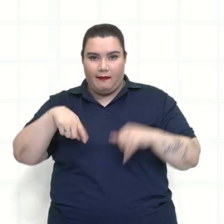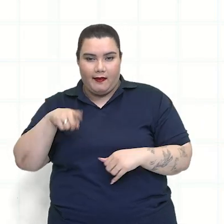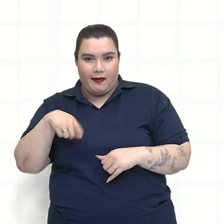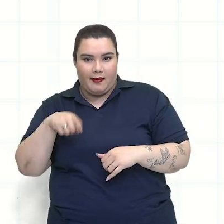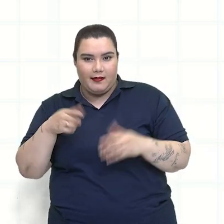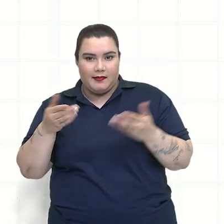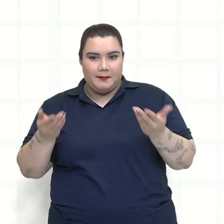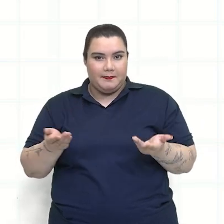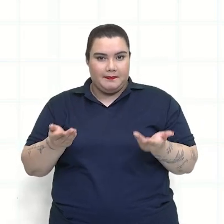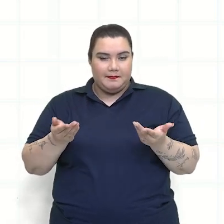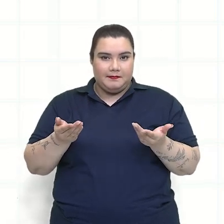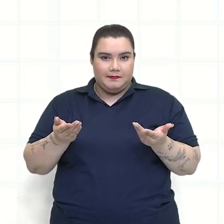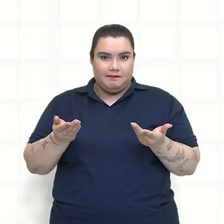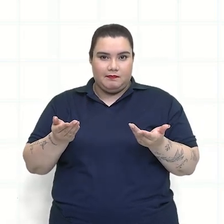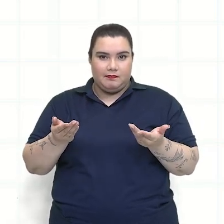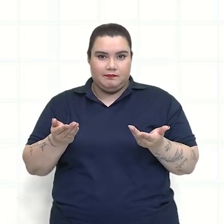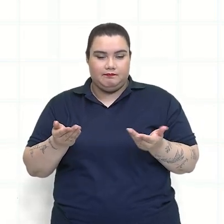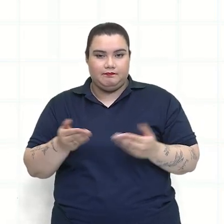Era